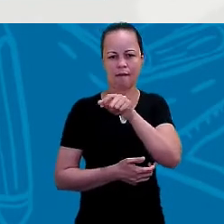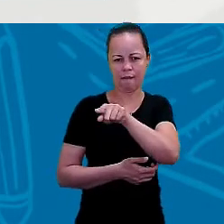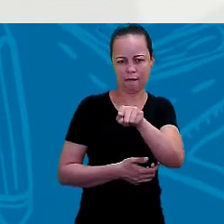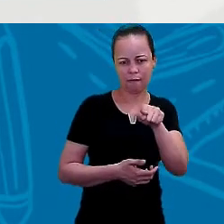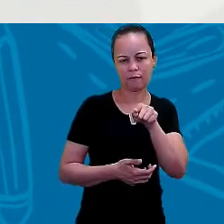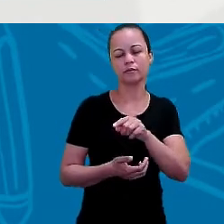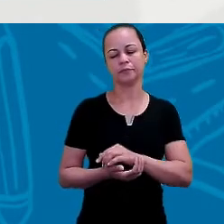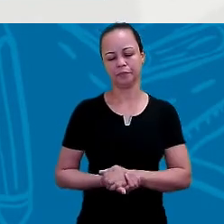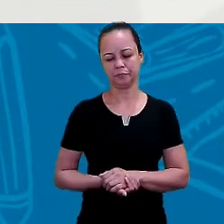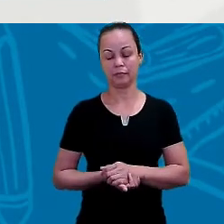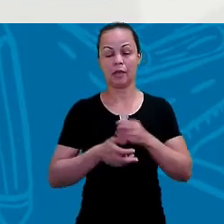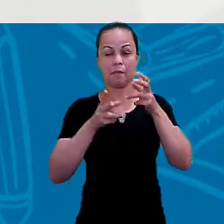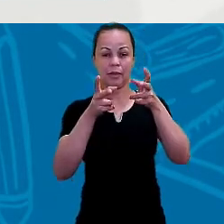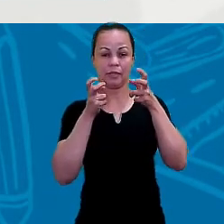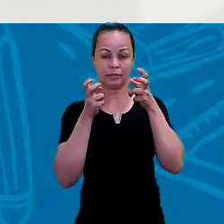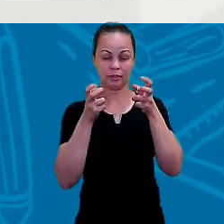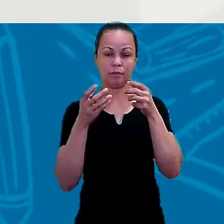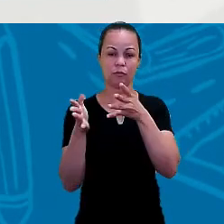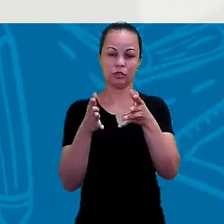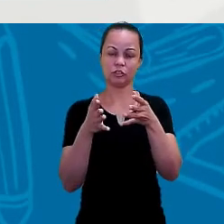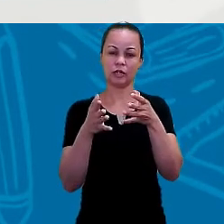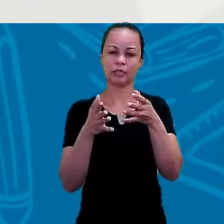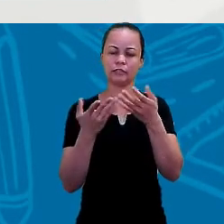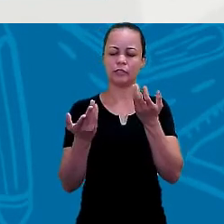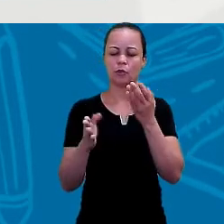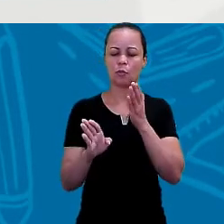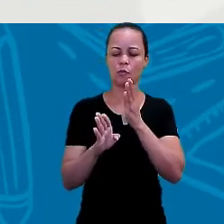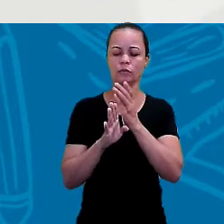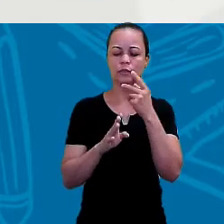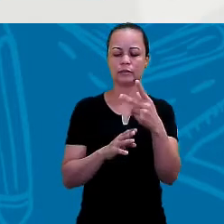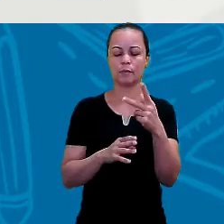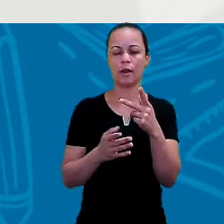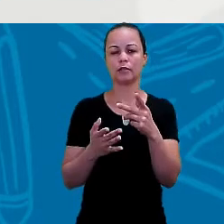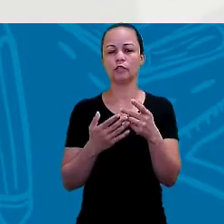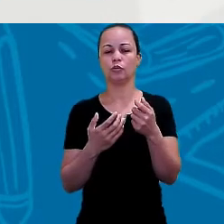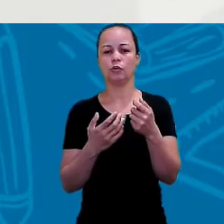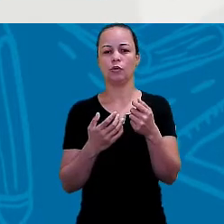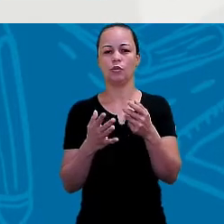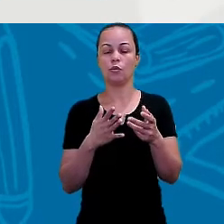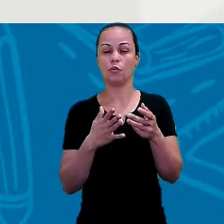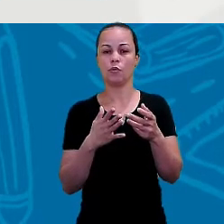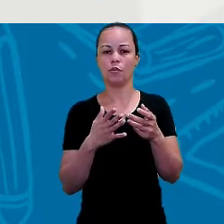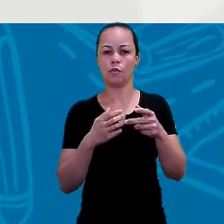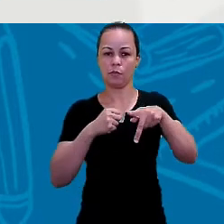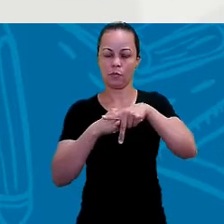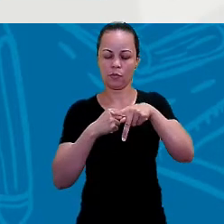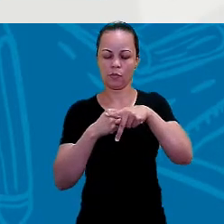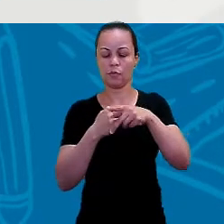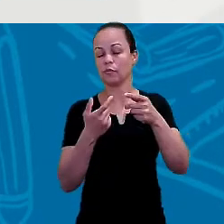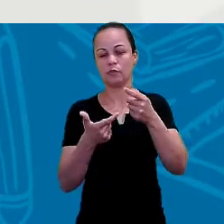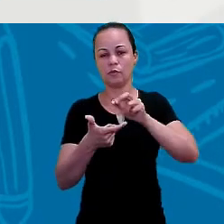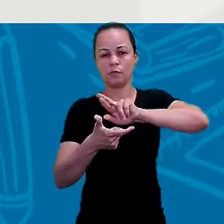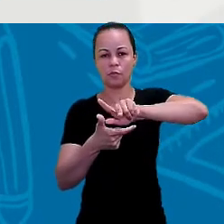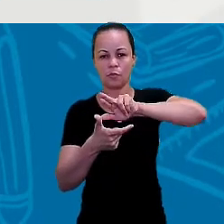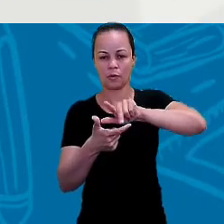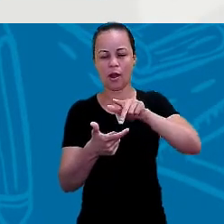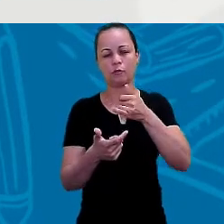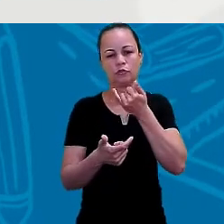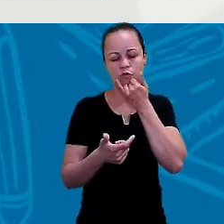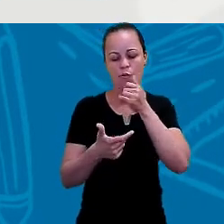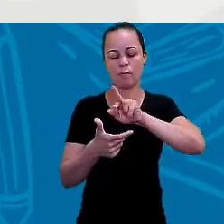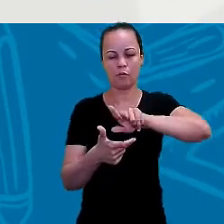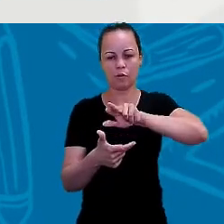Percebam que quando a gente chega nessa parte do plural, a gente acrescenta um S nas palavras, não é? Para indicar a quantidade.